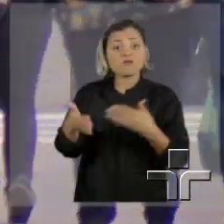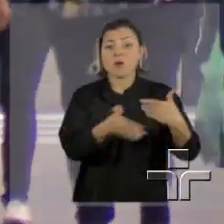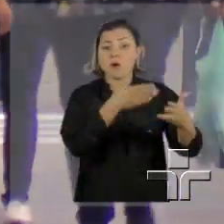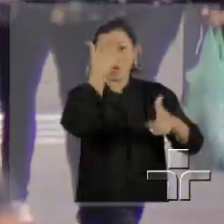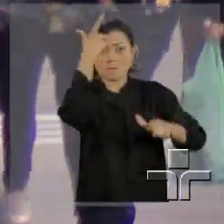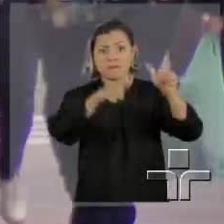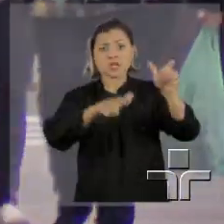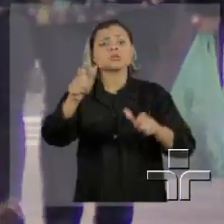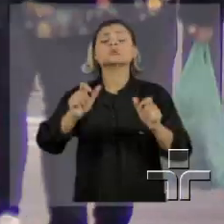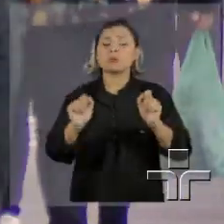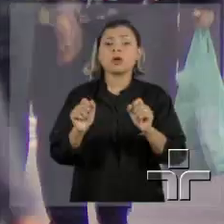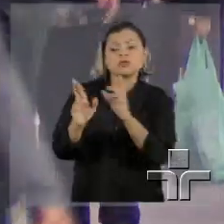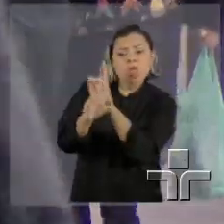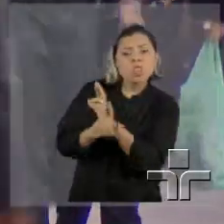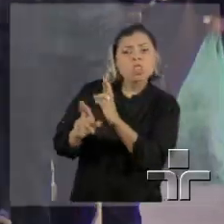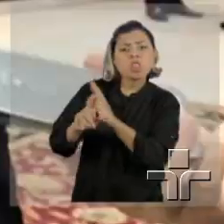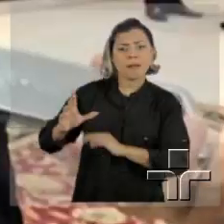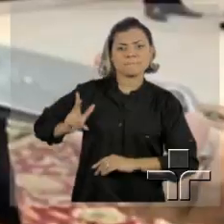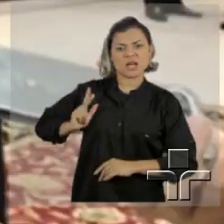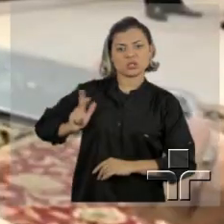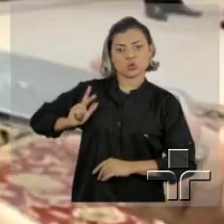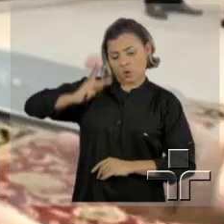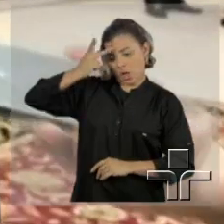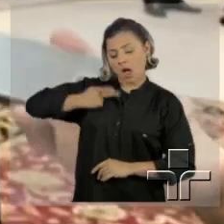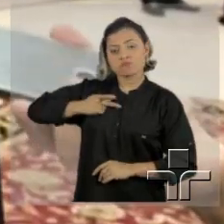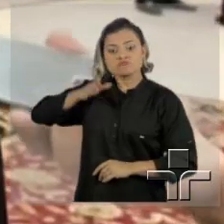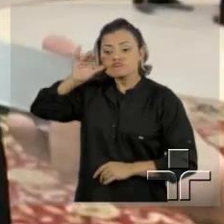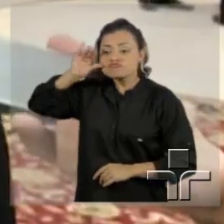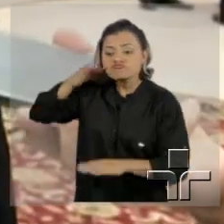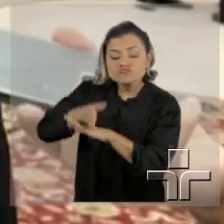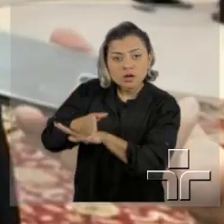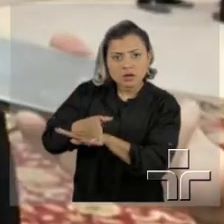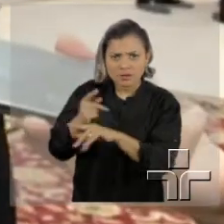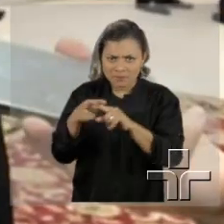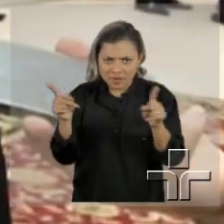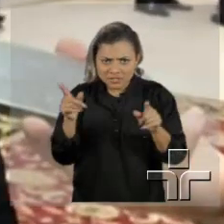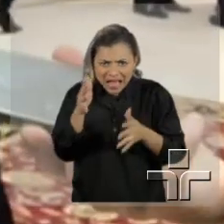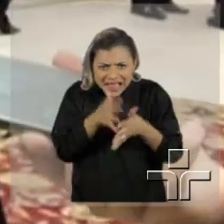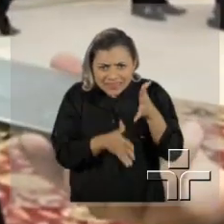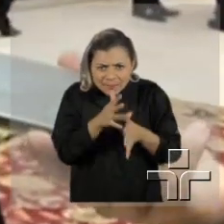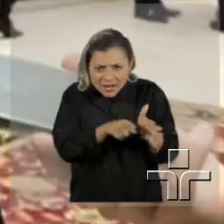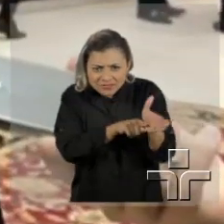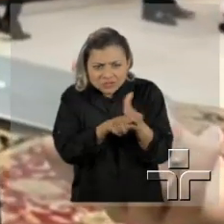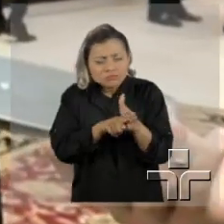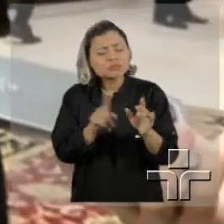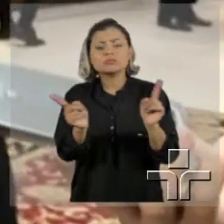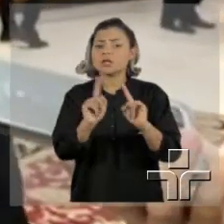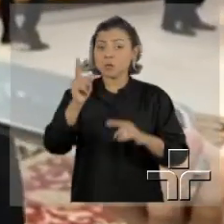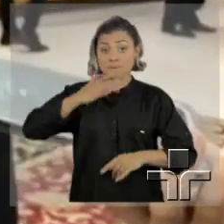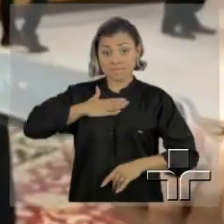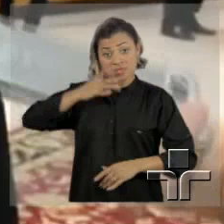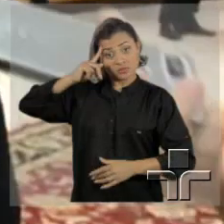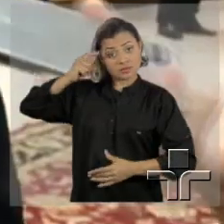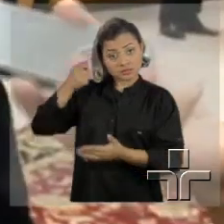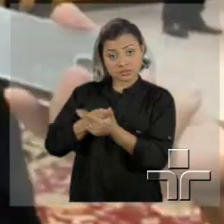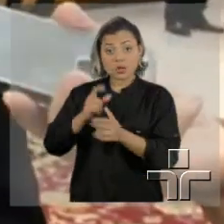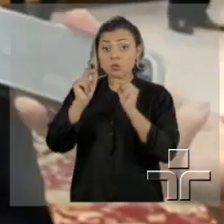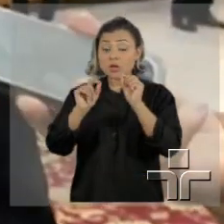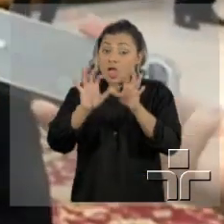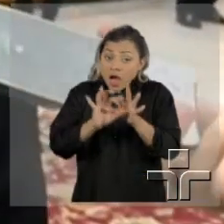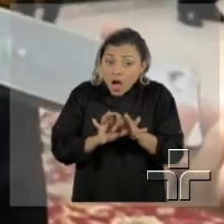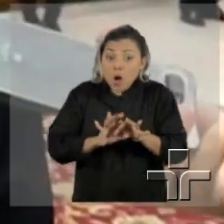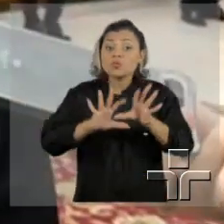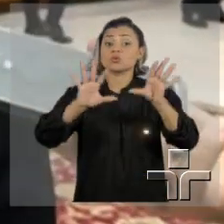um vasculhamento na sua privacidade. Essa decisão não impede as investigações. Essa decisão, ela